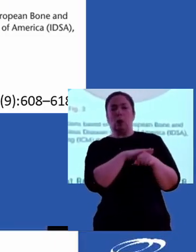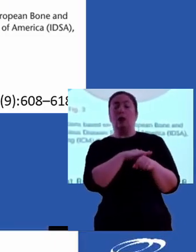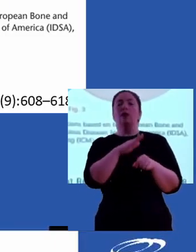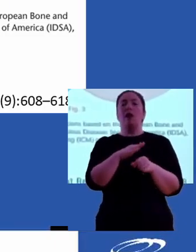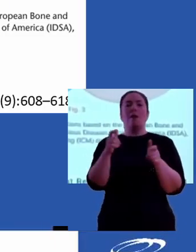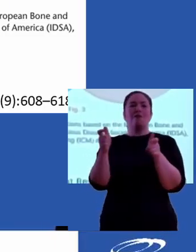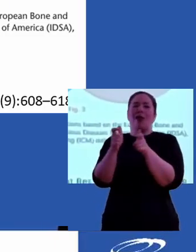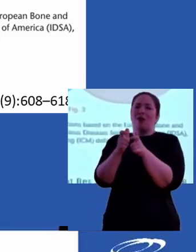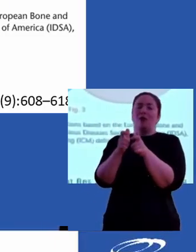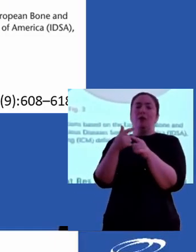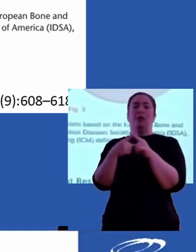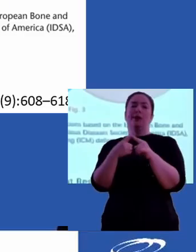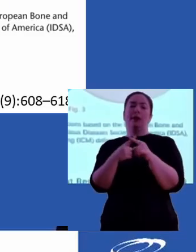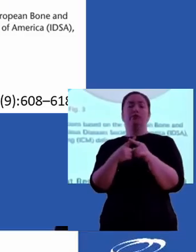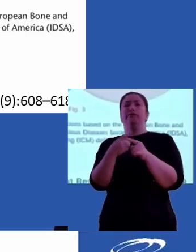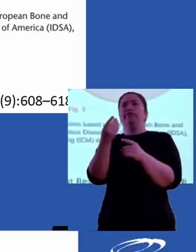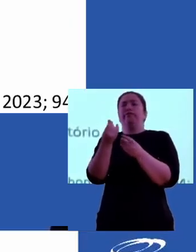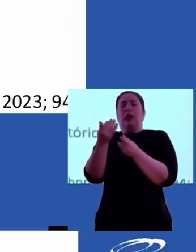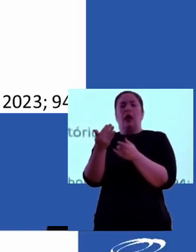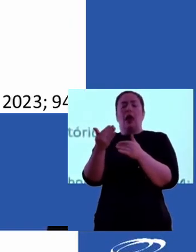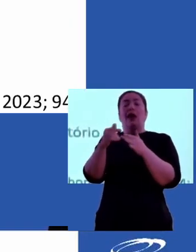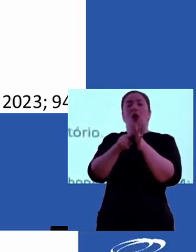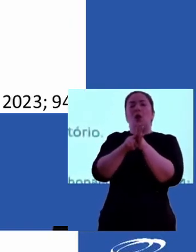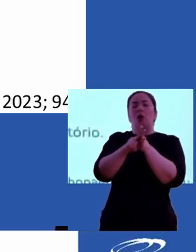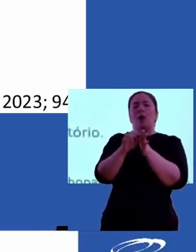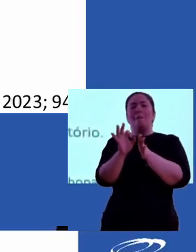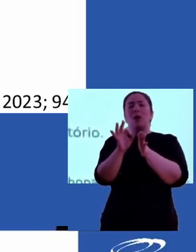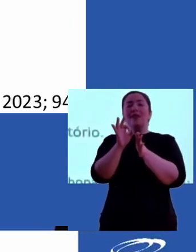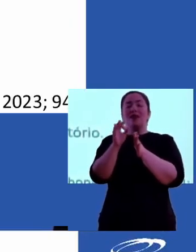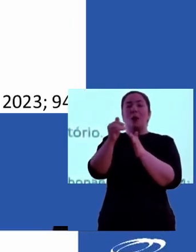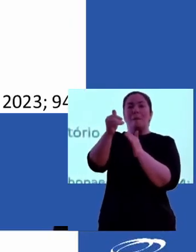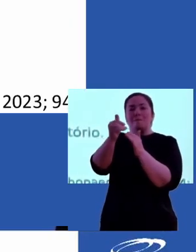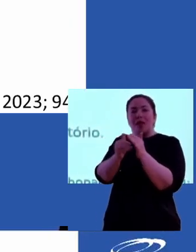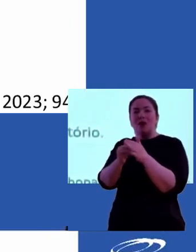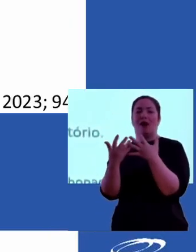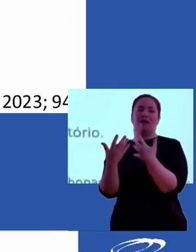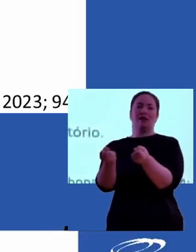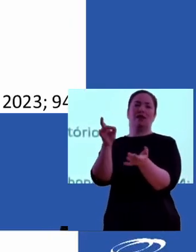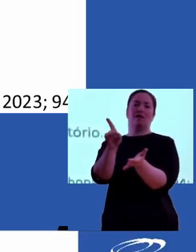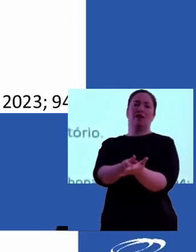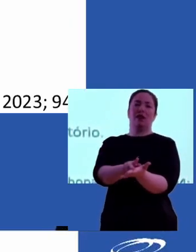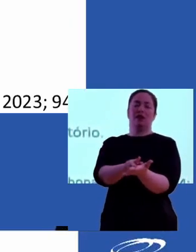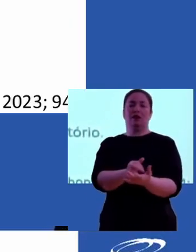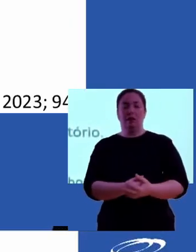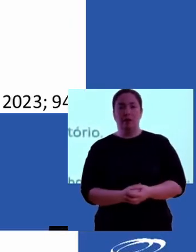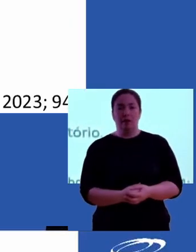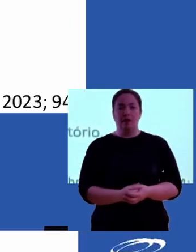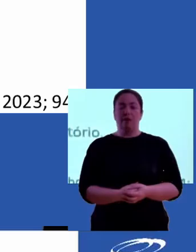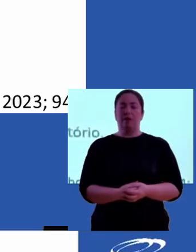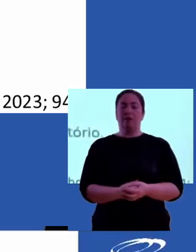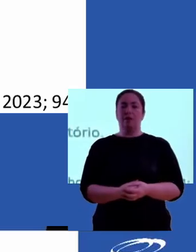E ele também tem um melhor desempenho pré-operatório. Tá? São conclusões muito parecidas que foram